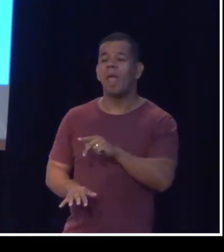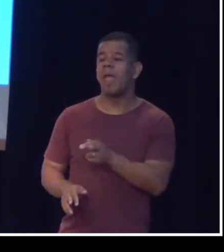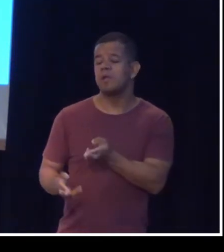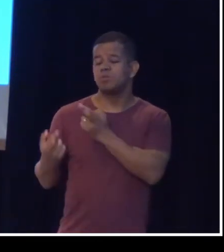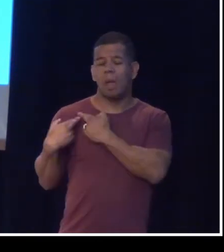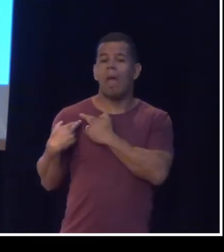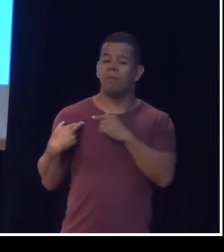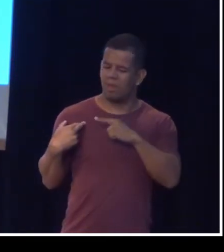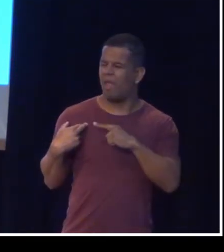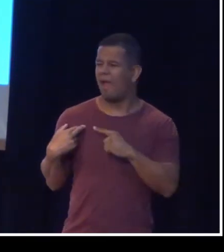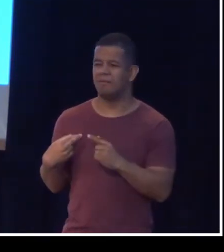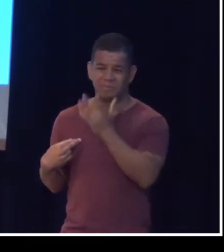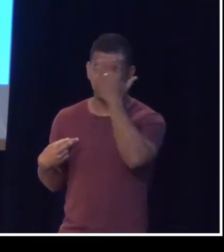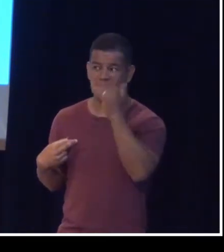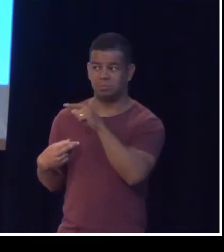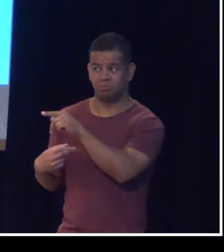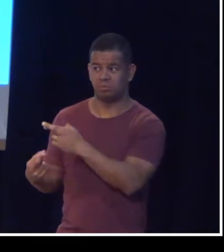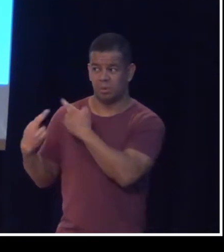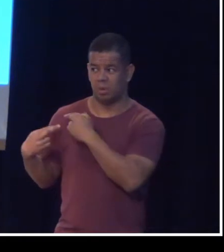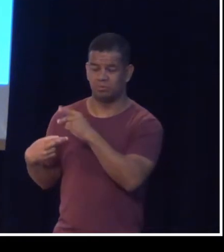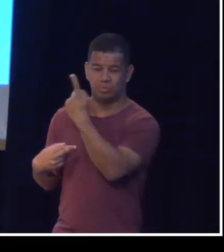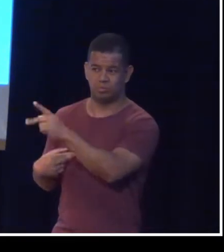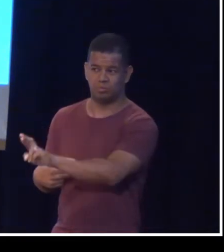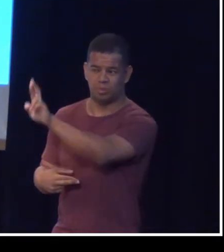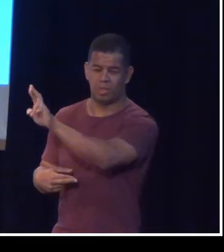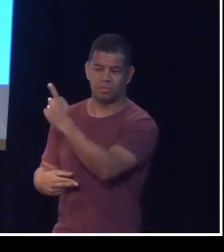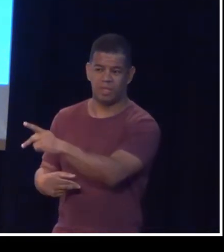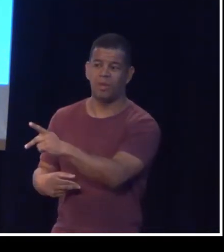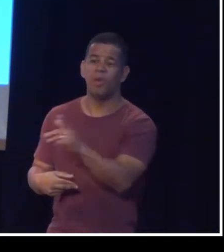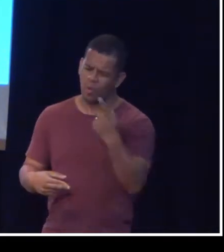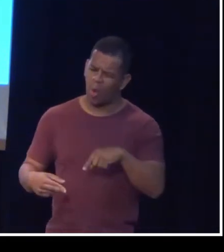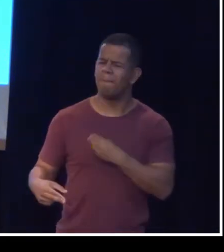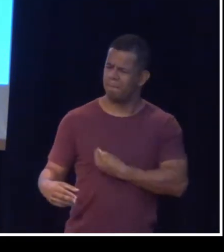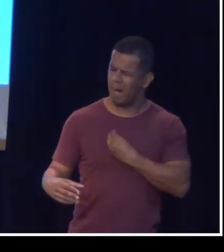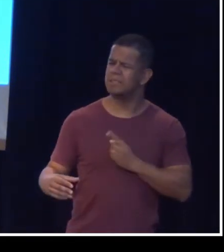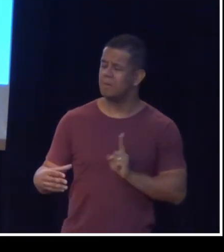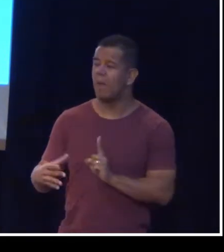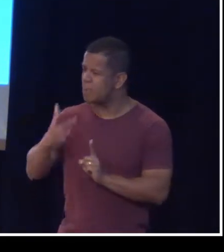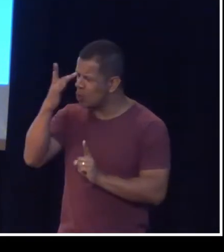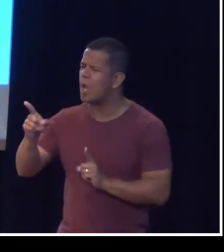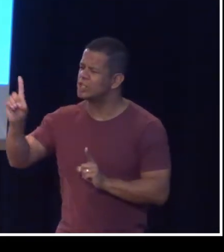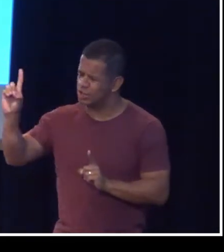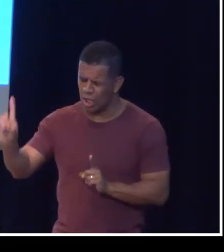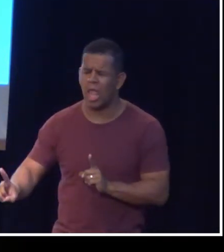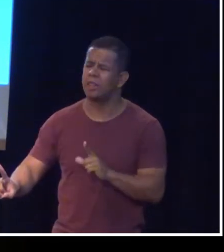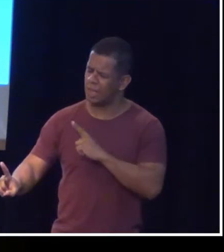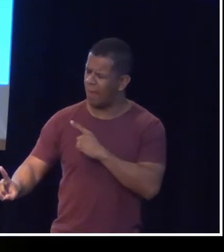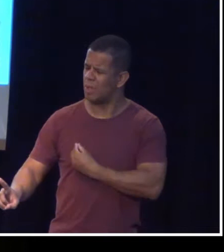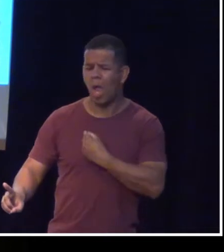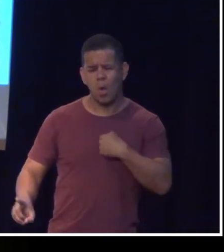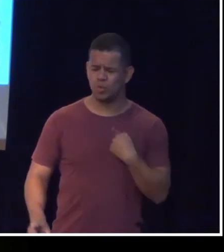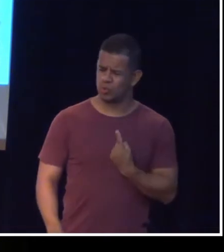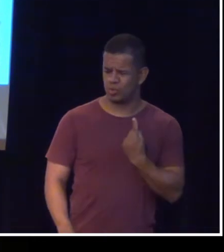gente compartilha, a gente diz que as outras pessoas também têm o direito de participar, a gente nunca está na condição de fazer tudo sozinho, não.